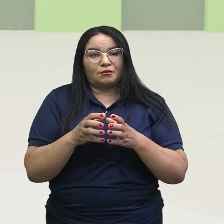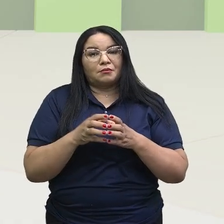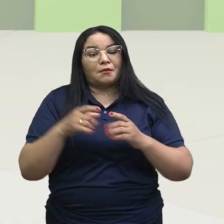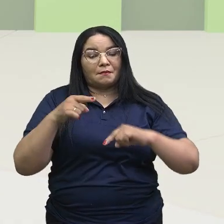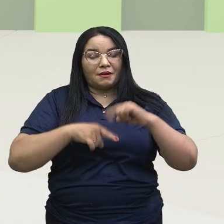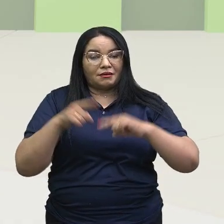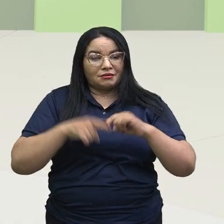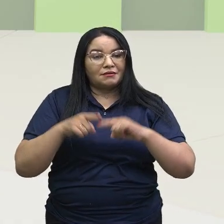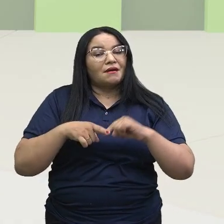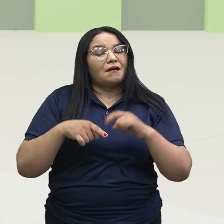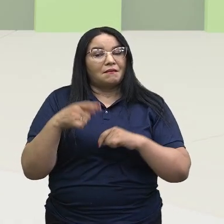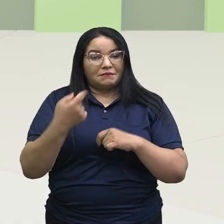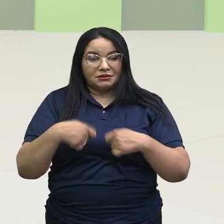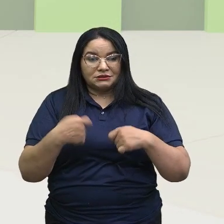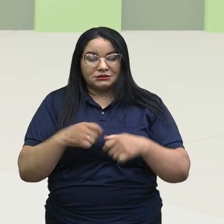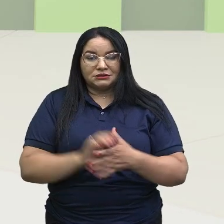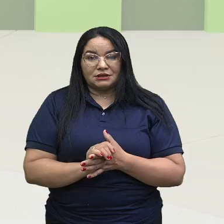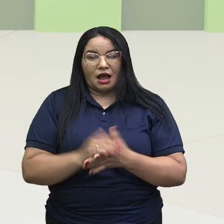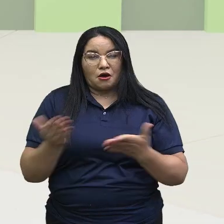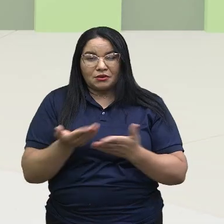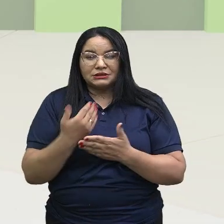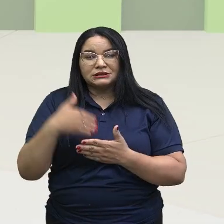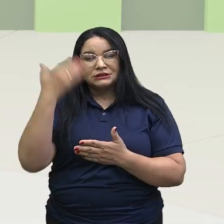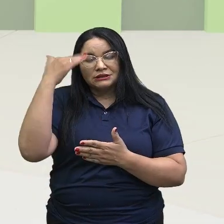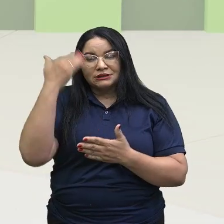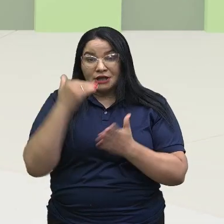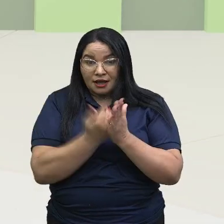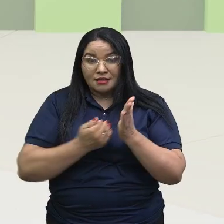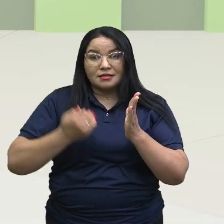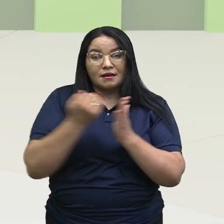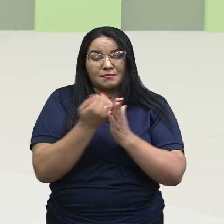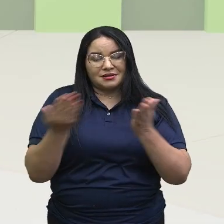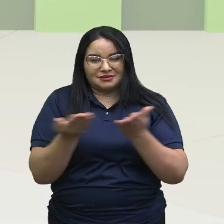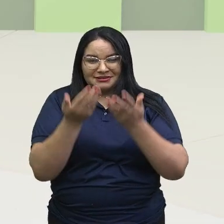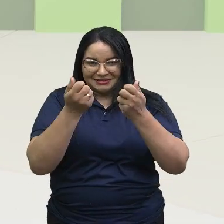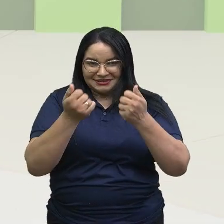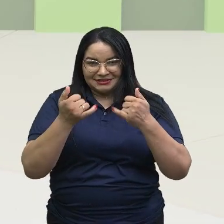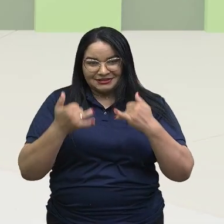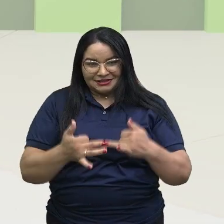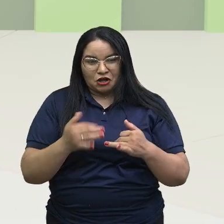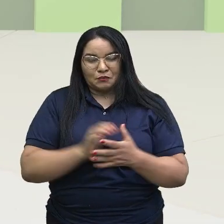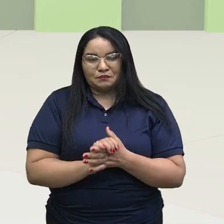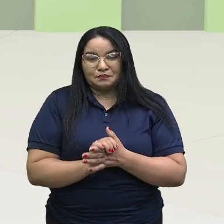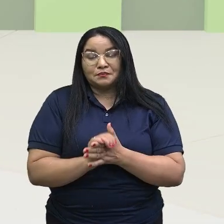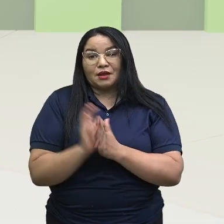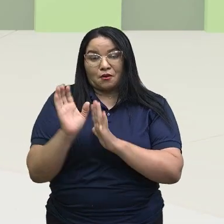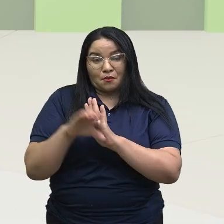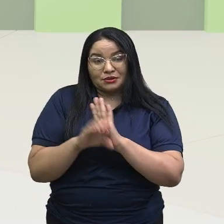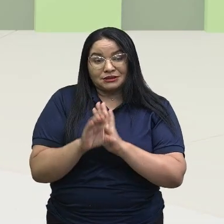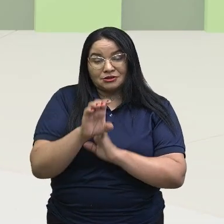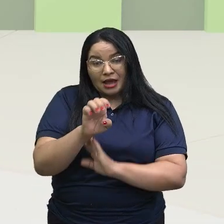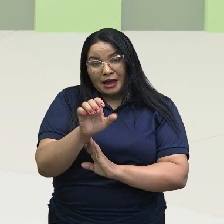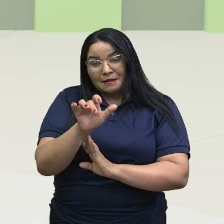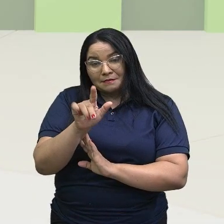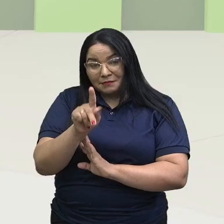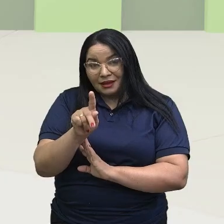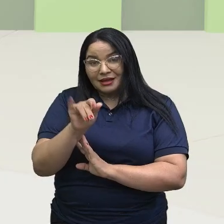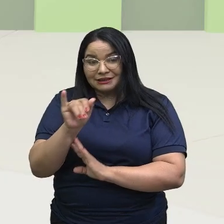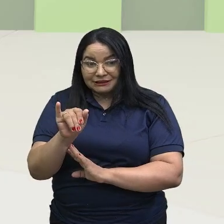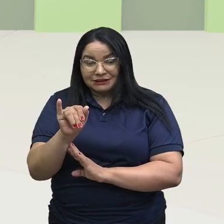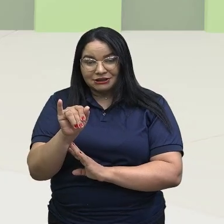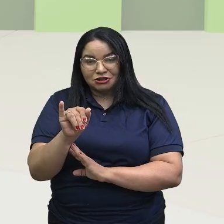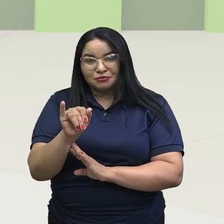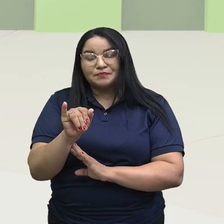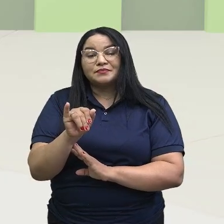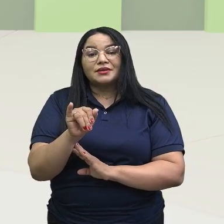para entender de forma mais profunda, vamos adentrar a isso. Então, nós temos aqui o conceito de EPI, que